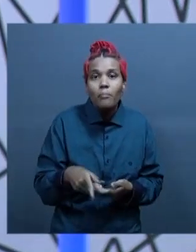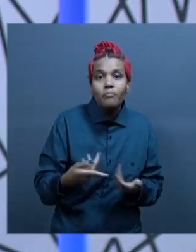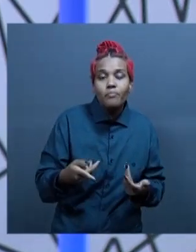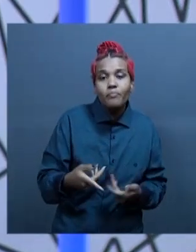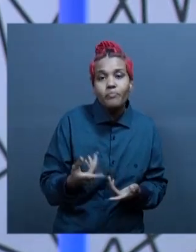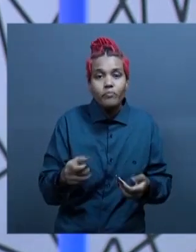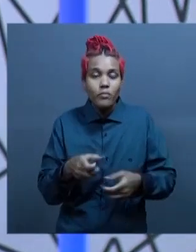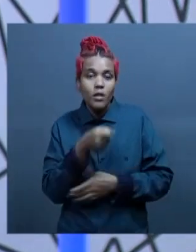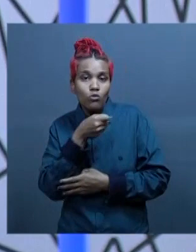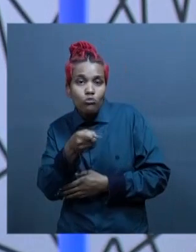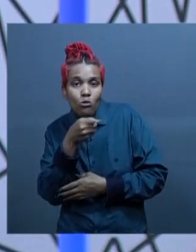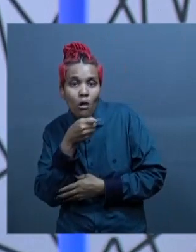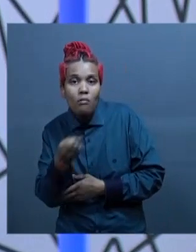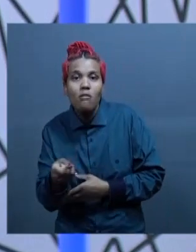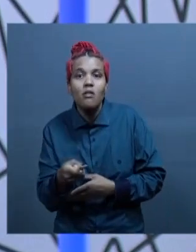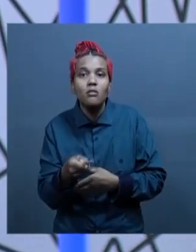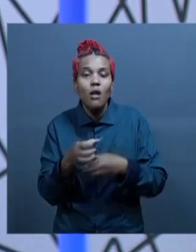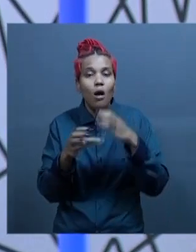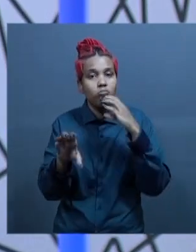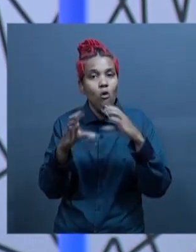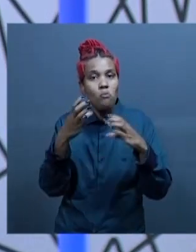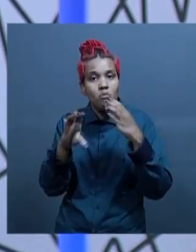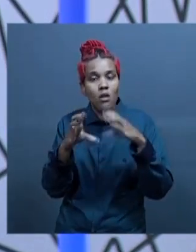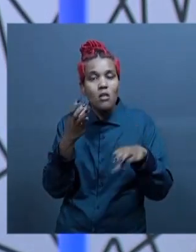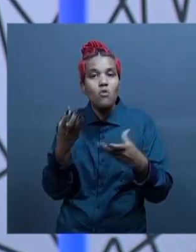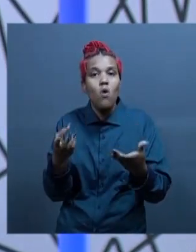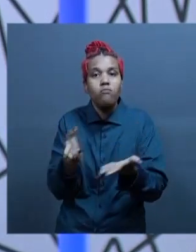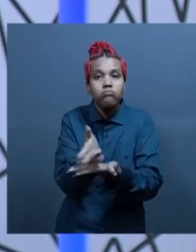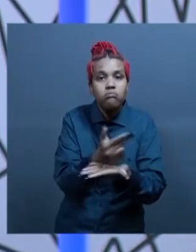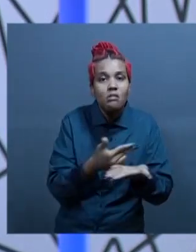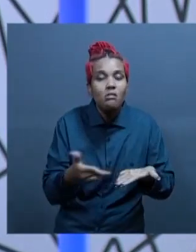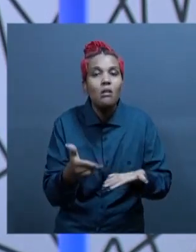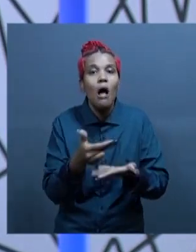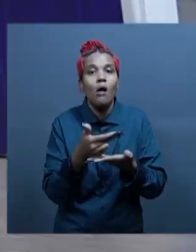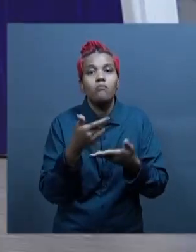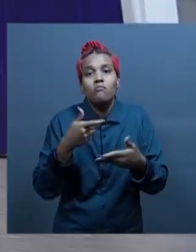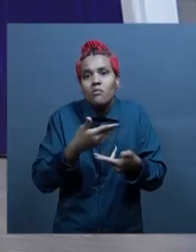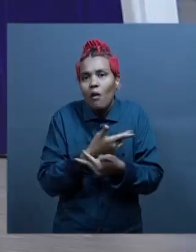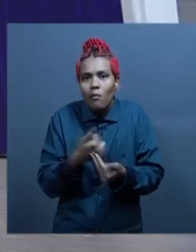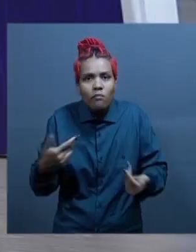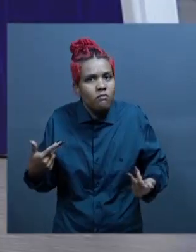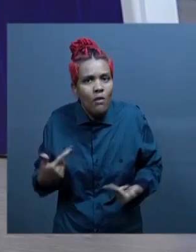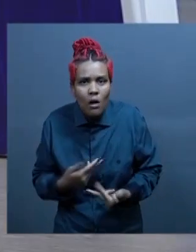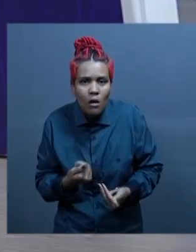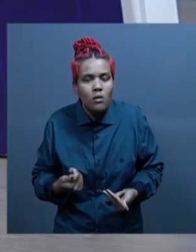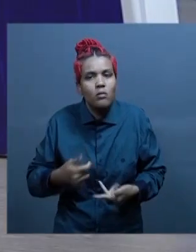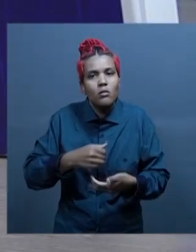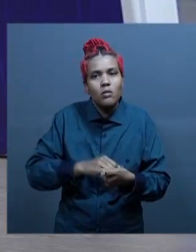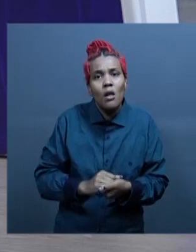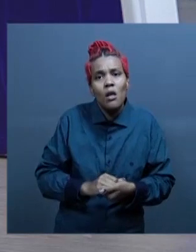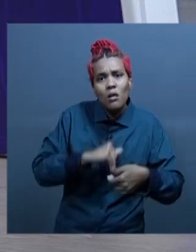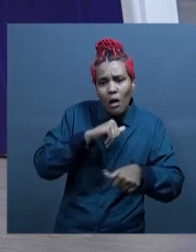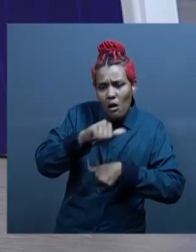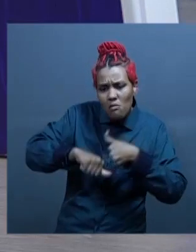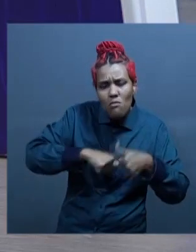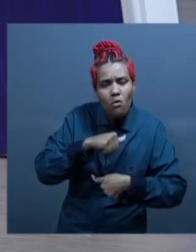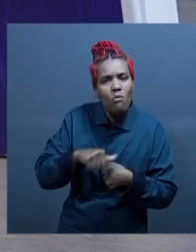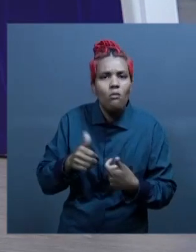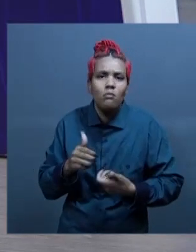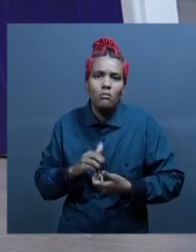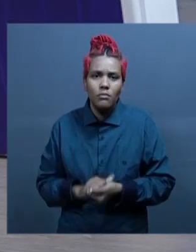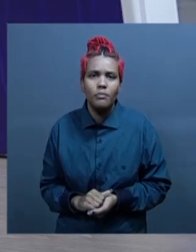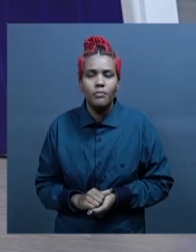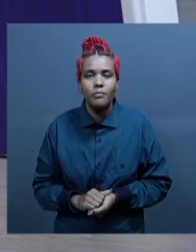e comunicadores designers e muitos outros né então tudo isso gerou essa mudança forte